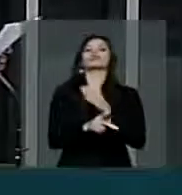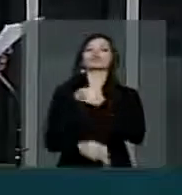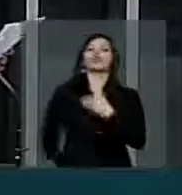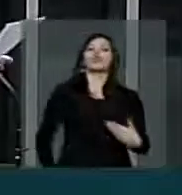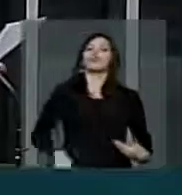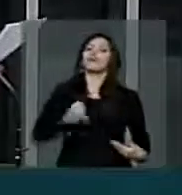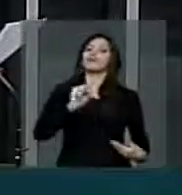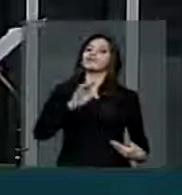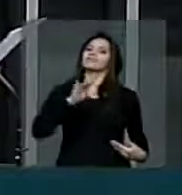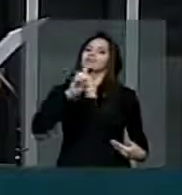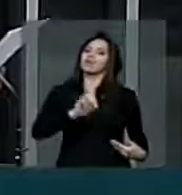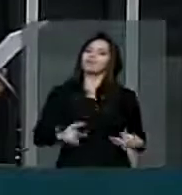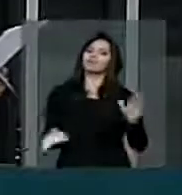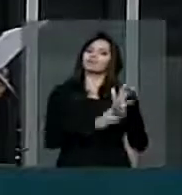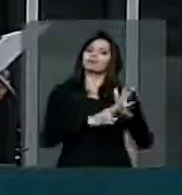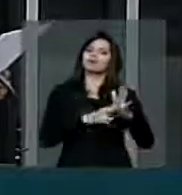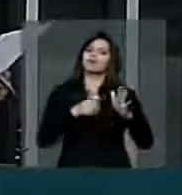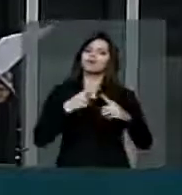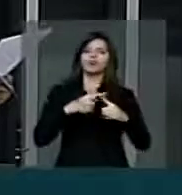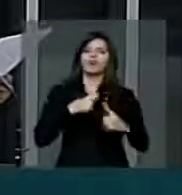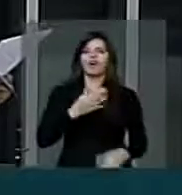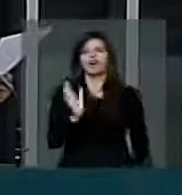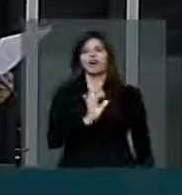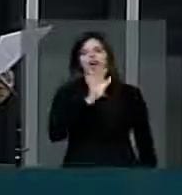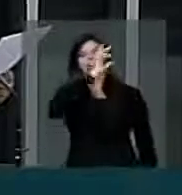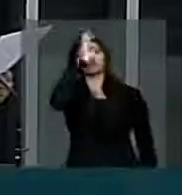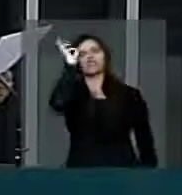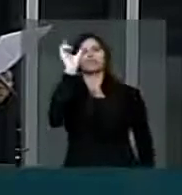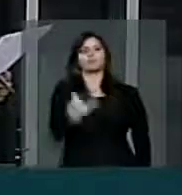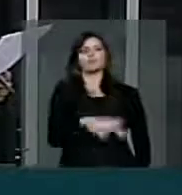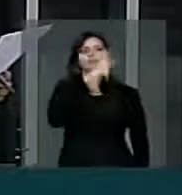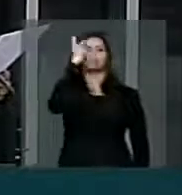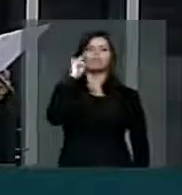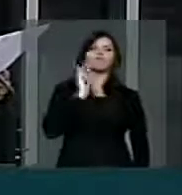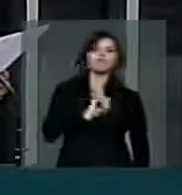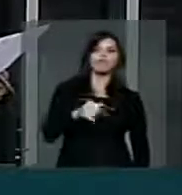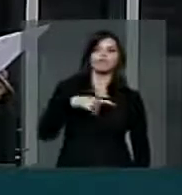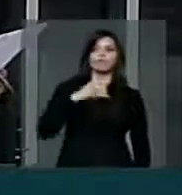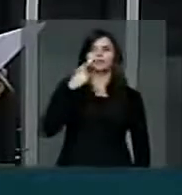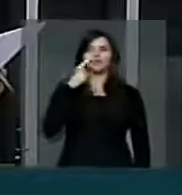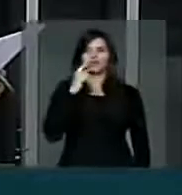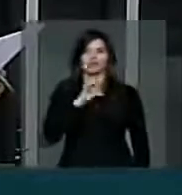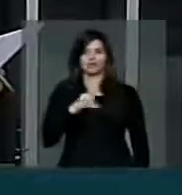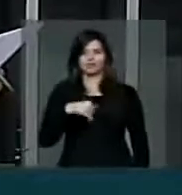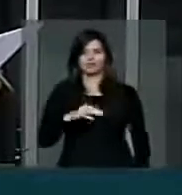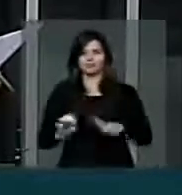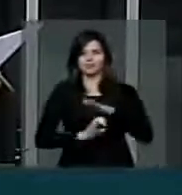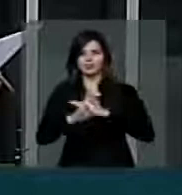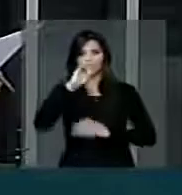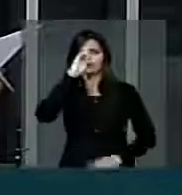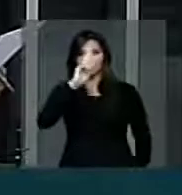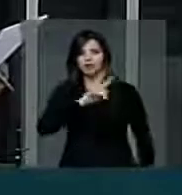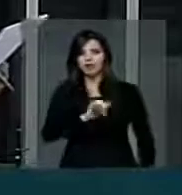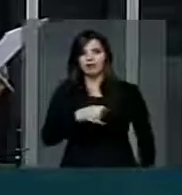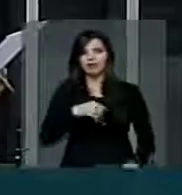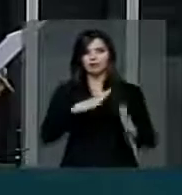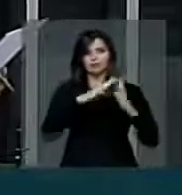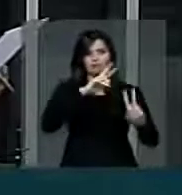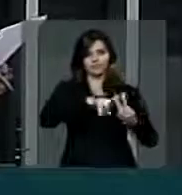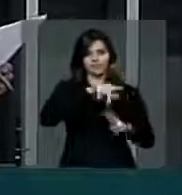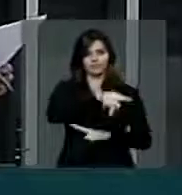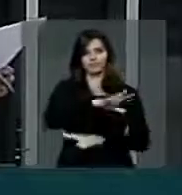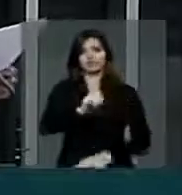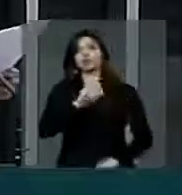Estado. E nem o mais ingênuo dos seres deixaria de deduzir que os empresários dos cárceres